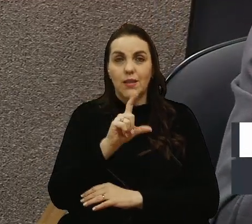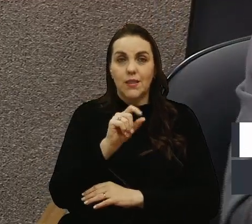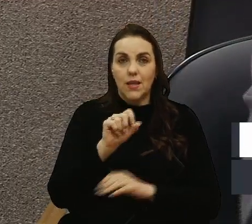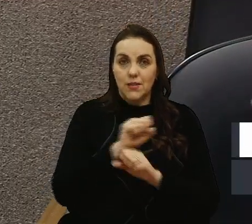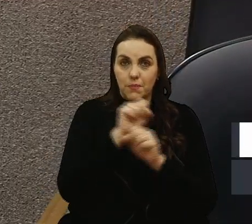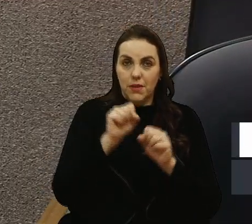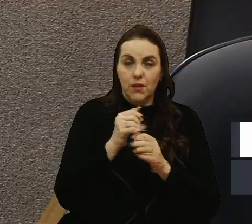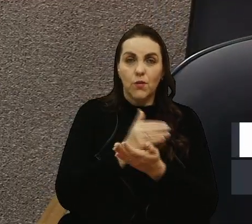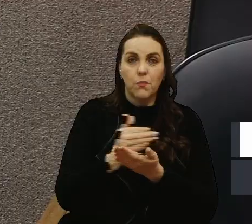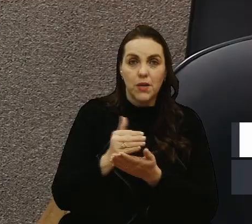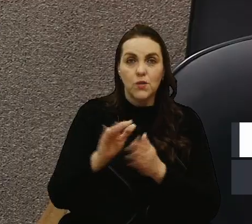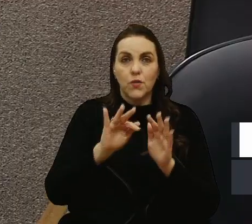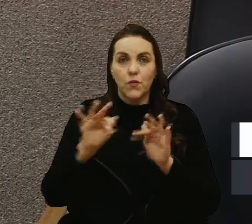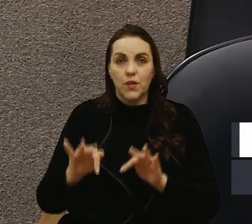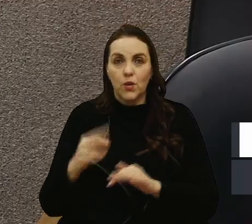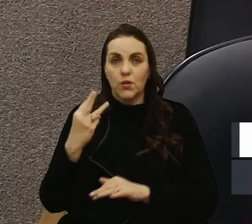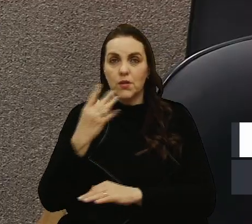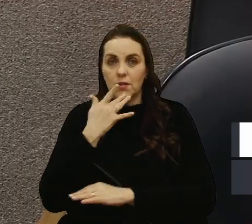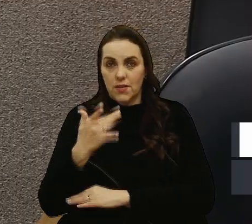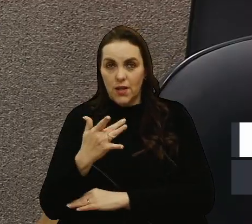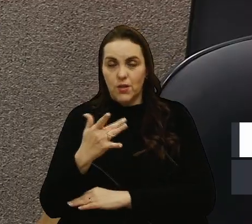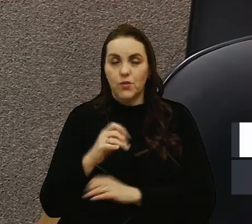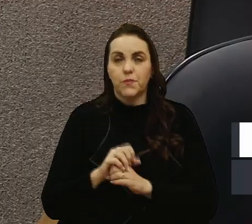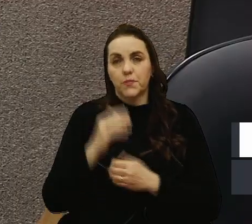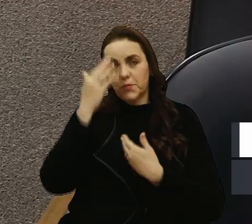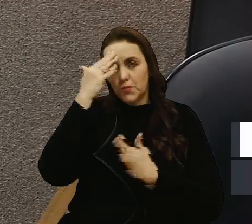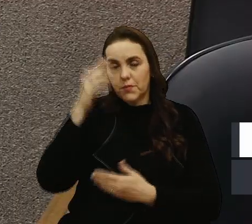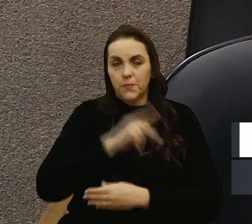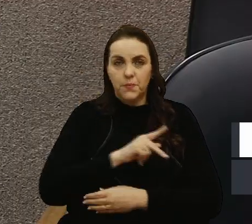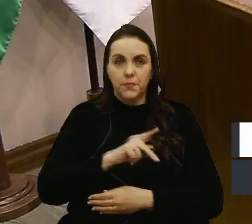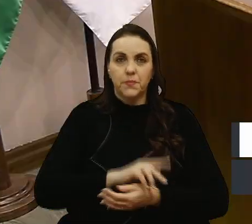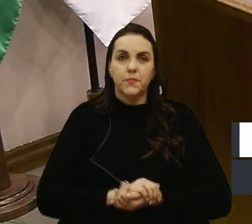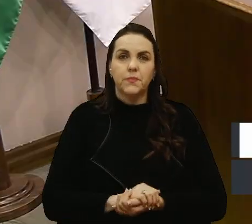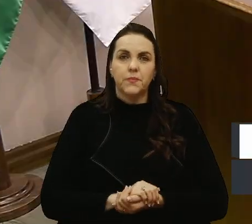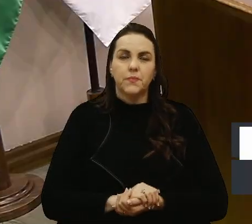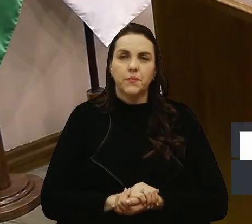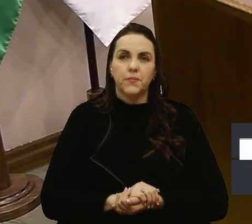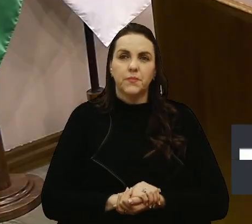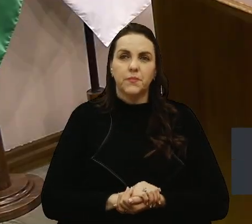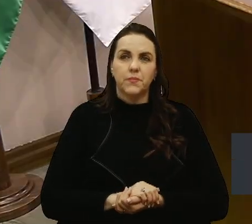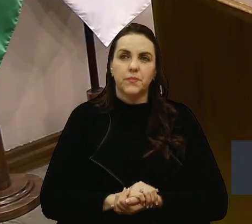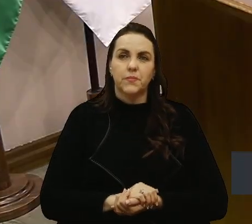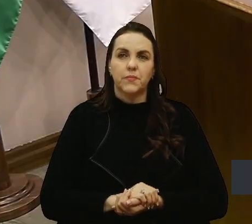e o encerramento às 15 horas. Era isso, senhor presidente. Muito obrigado.